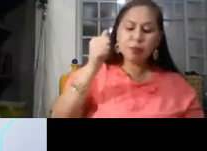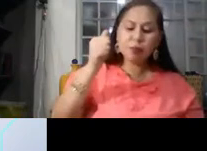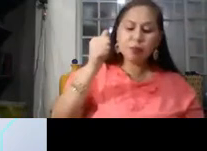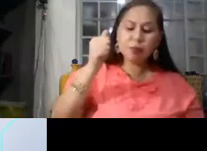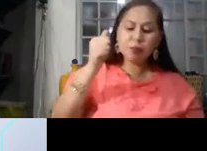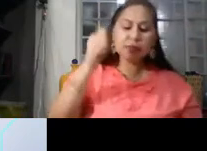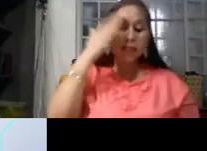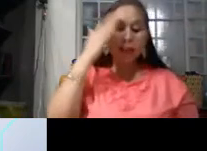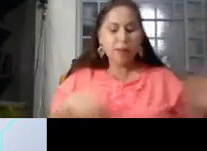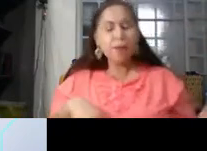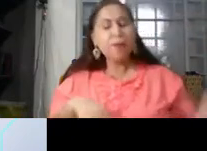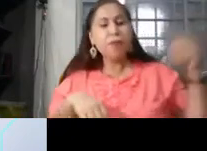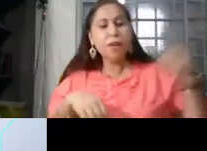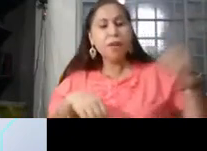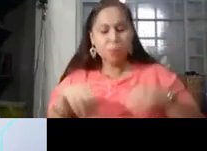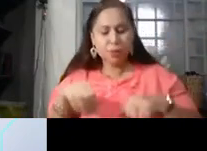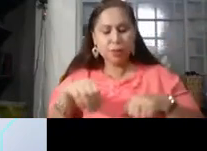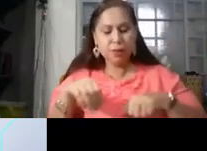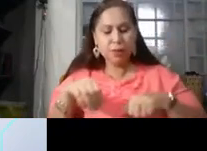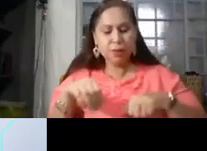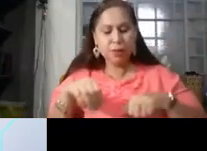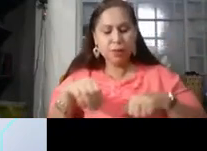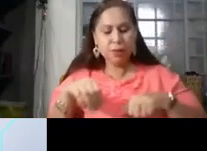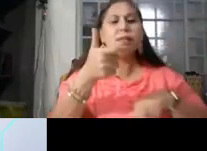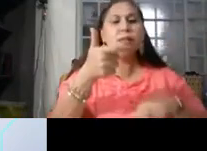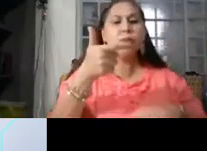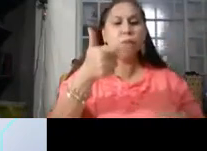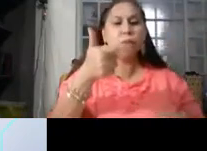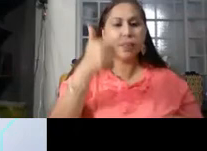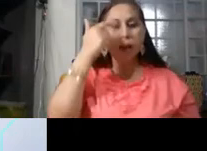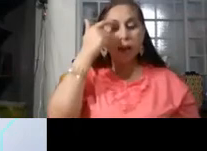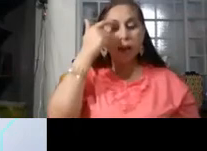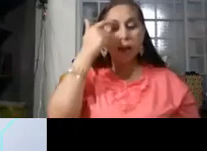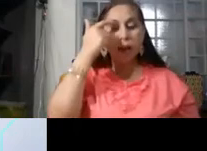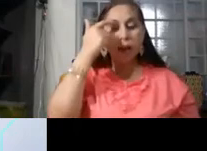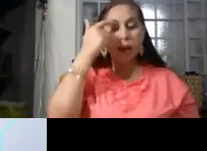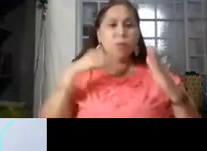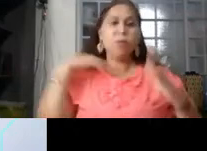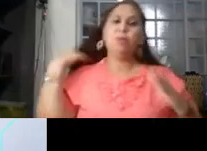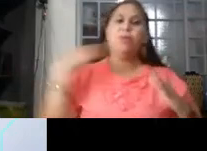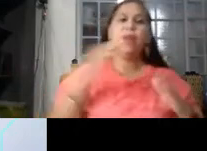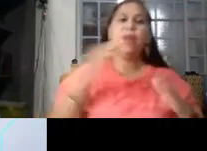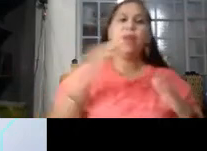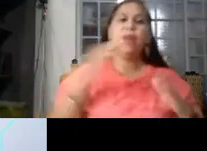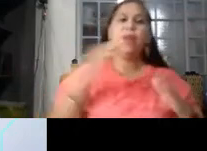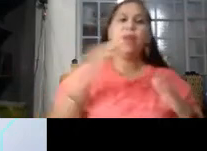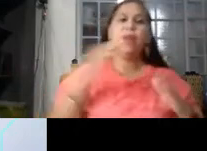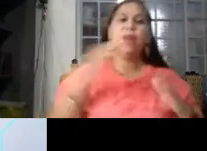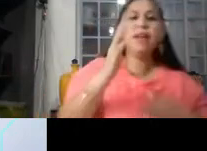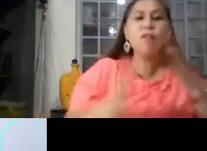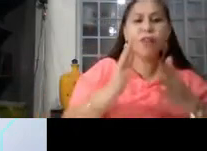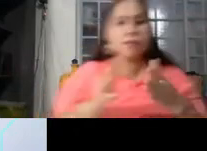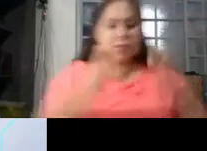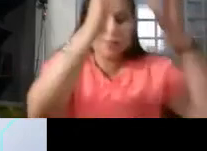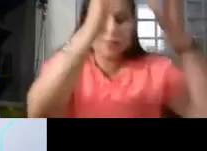Vamos saber o lugar. Vamos, hora quase 2. Então veja só, aqui eu